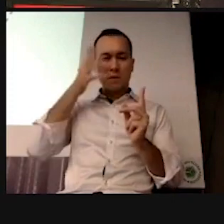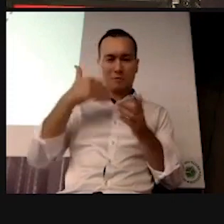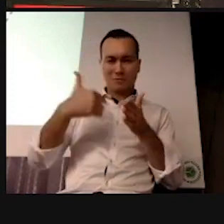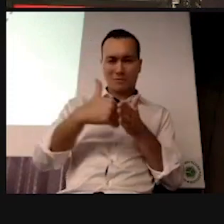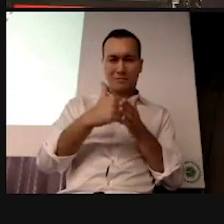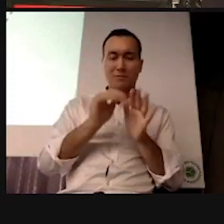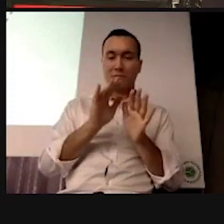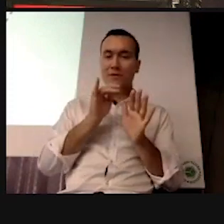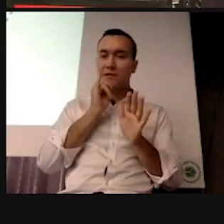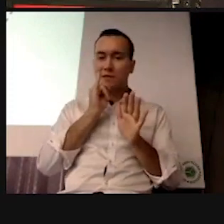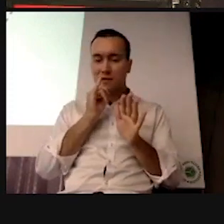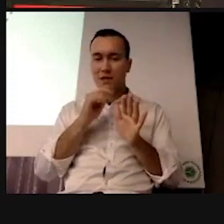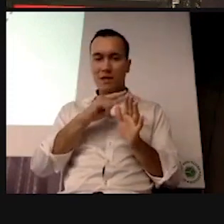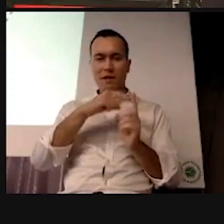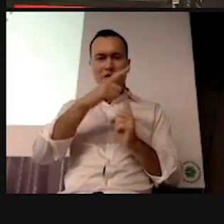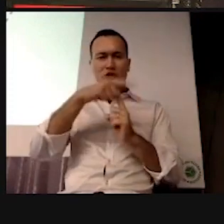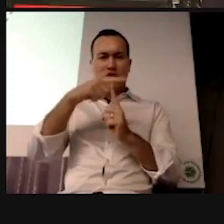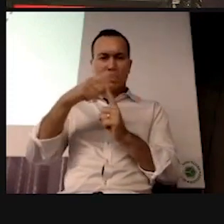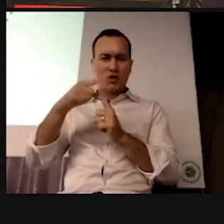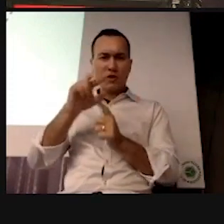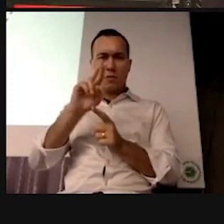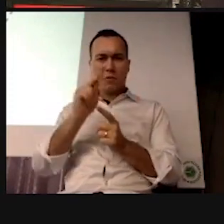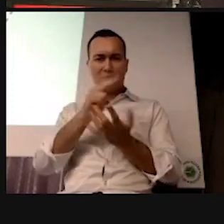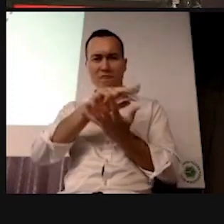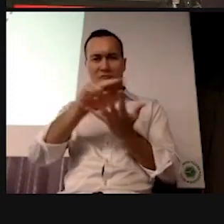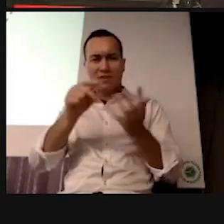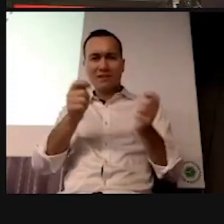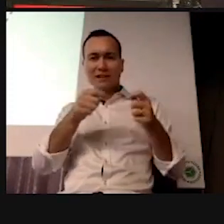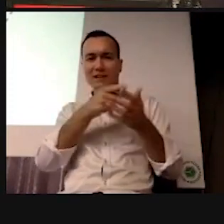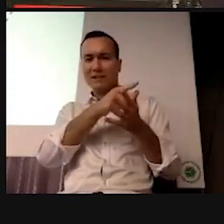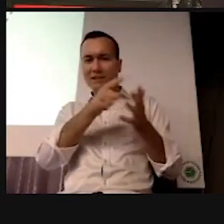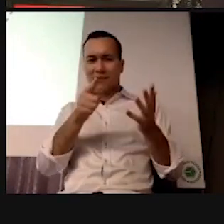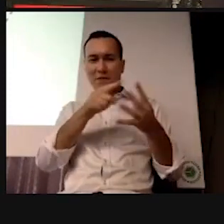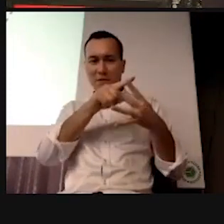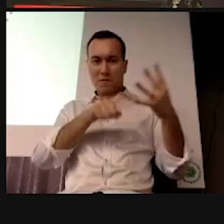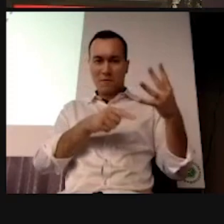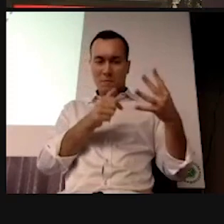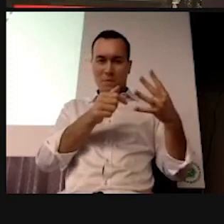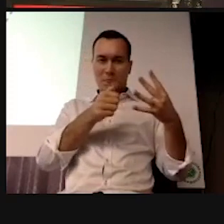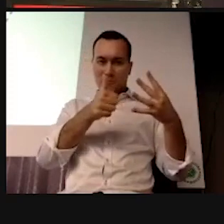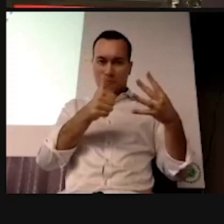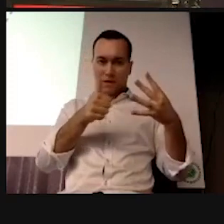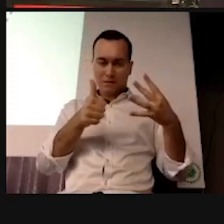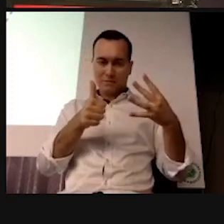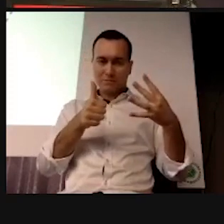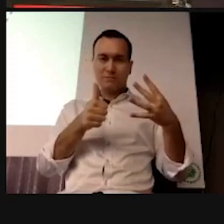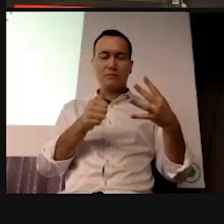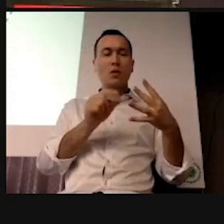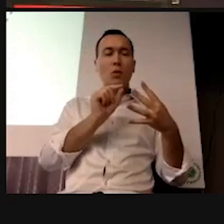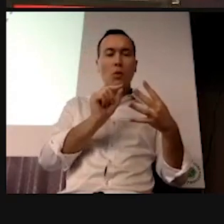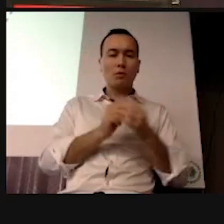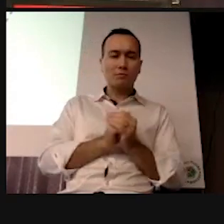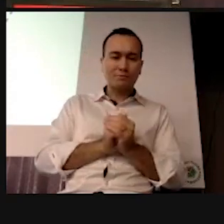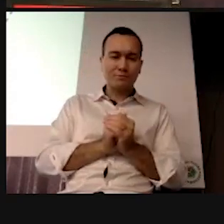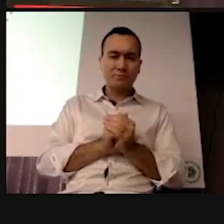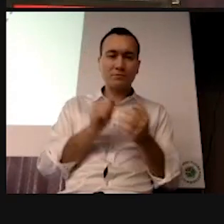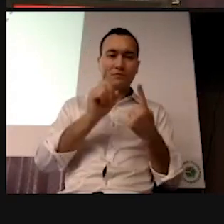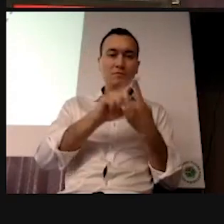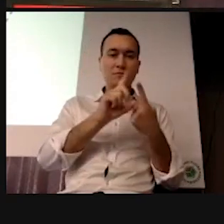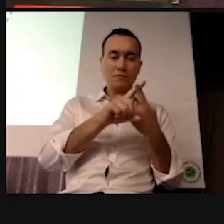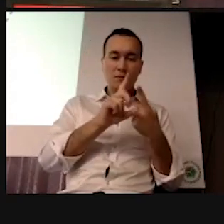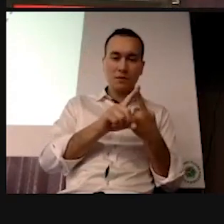ágil, diverso e exponencial. Eu acho que bons exemplos a gente conseguir, por exemplo, trabalhar a nossa marca